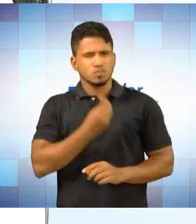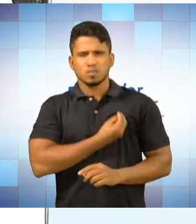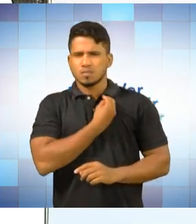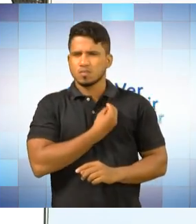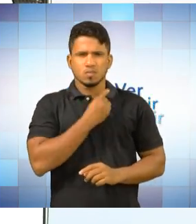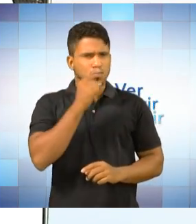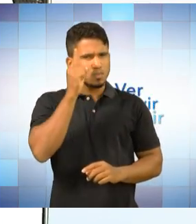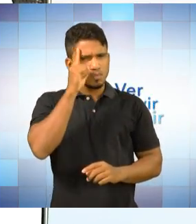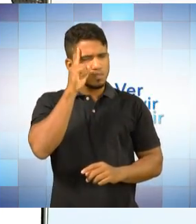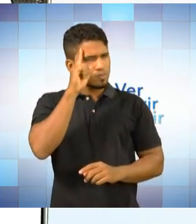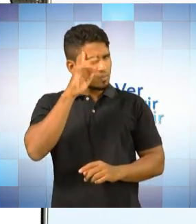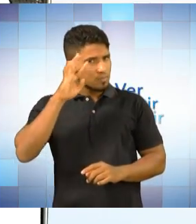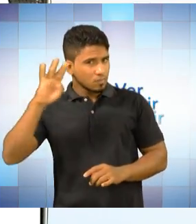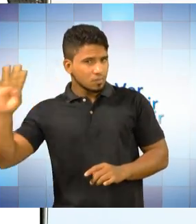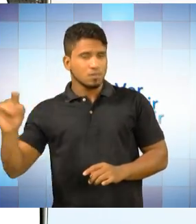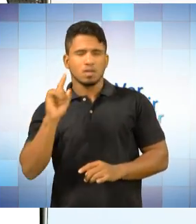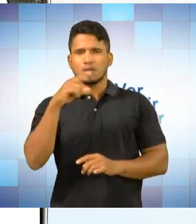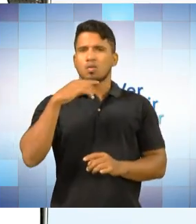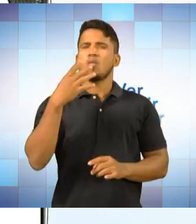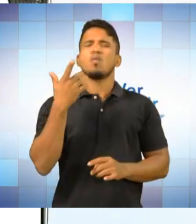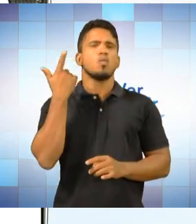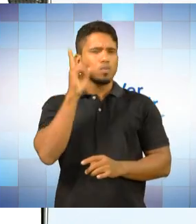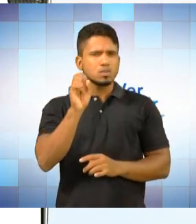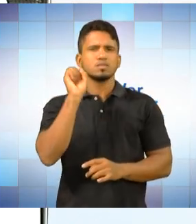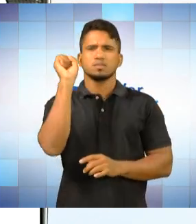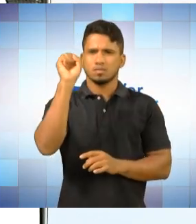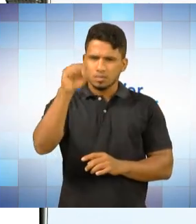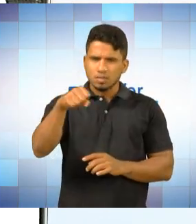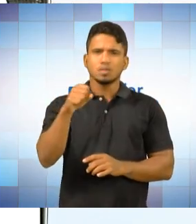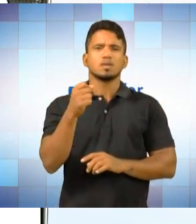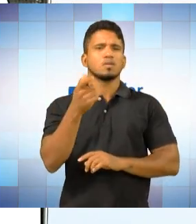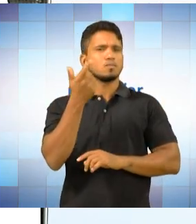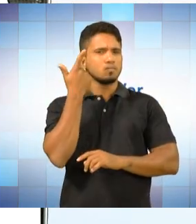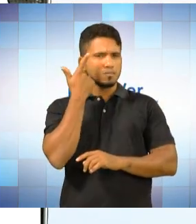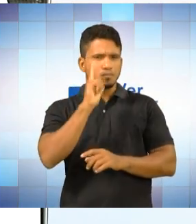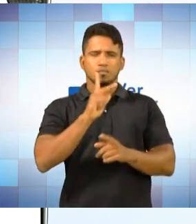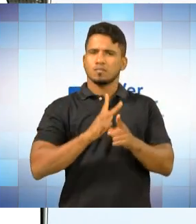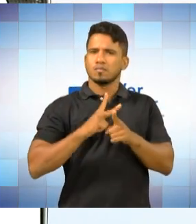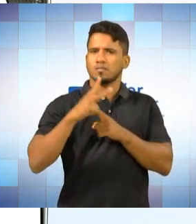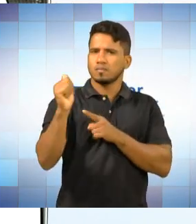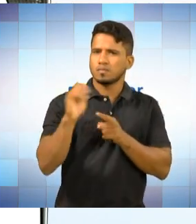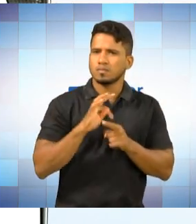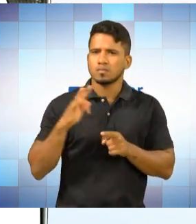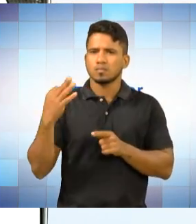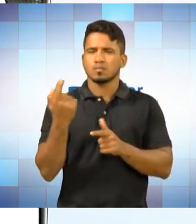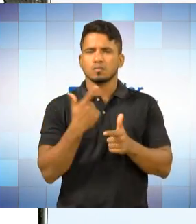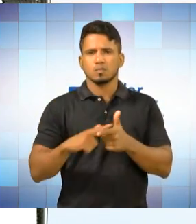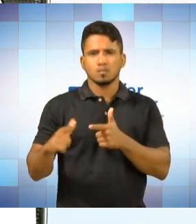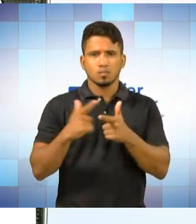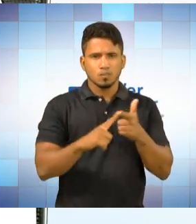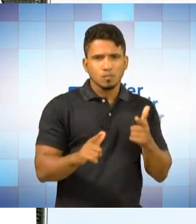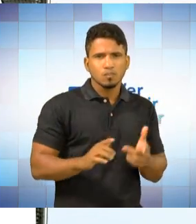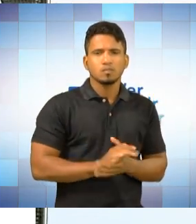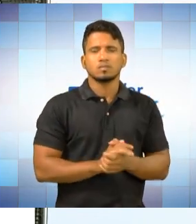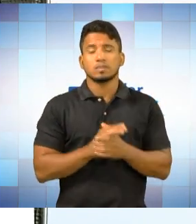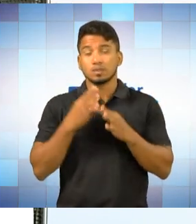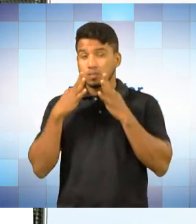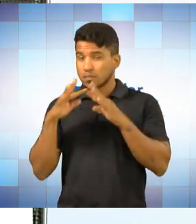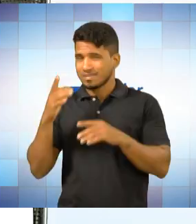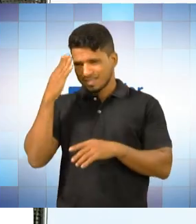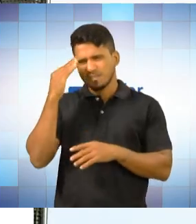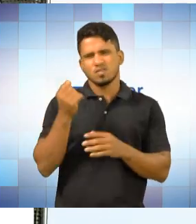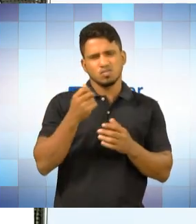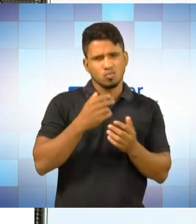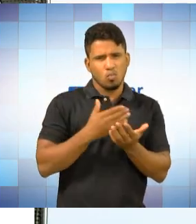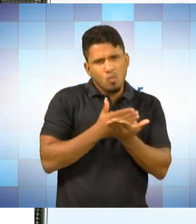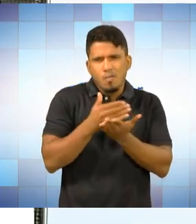diária, estão superando esses obstáculos com naturalidade. Claro que no princípio